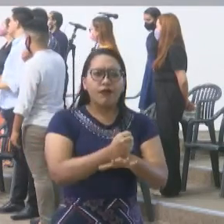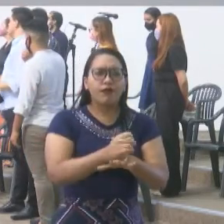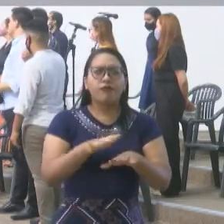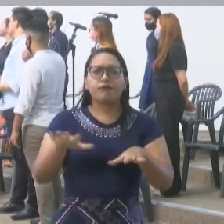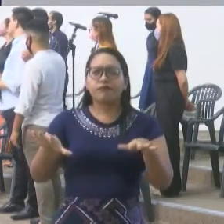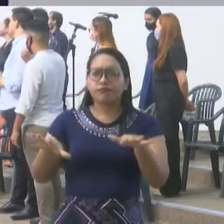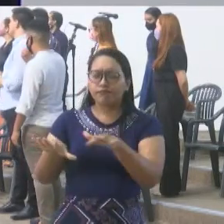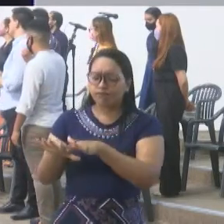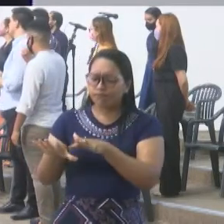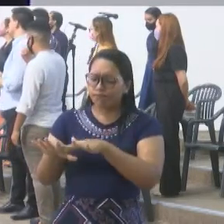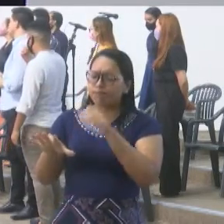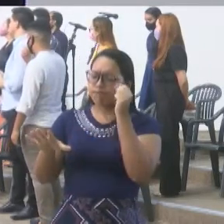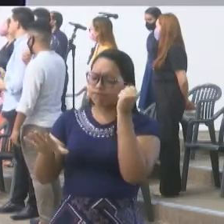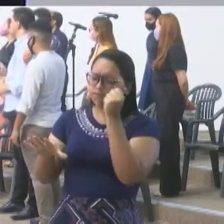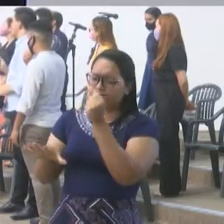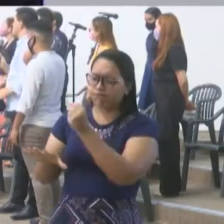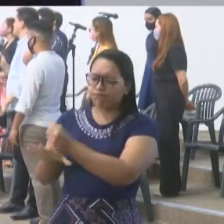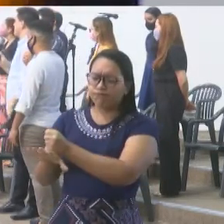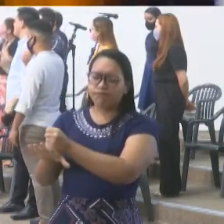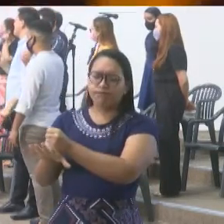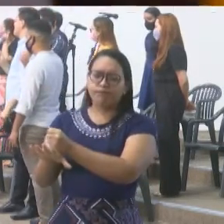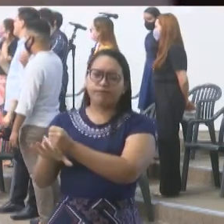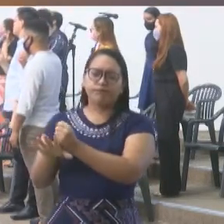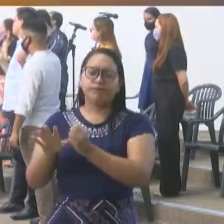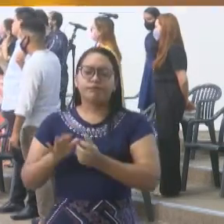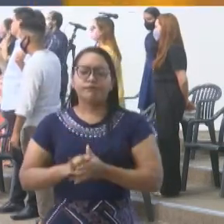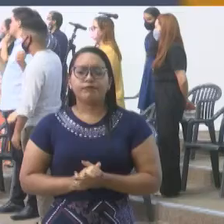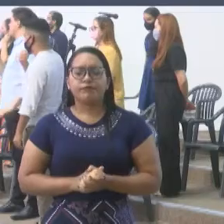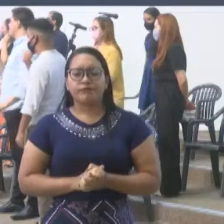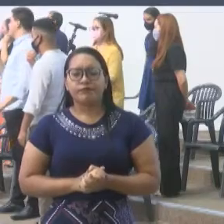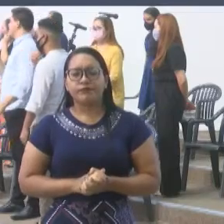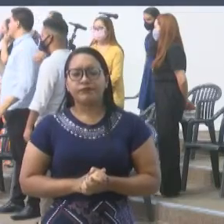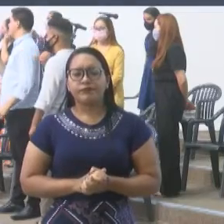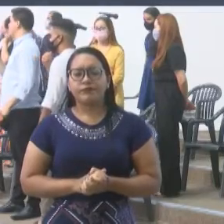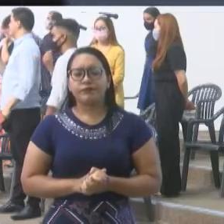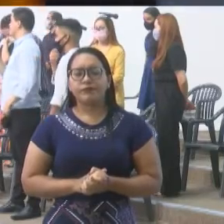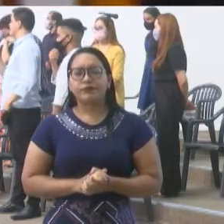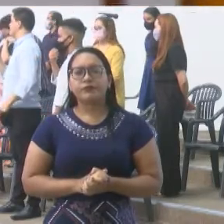nas mãos, cravo nos